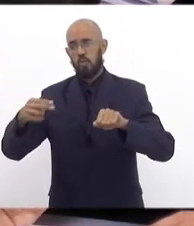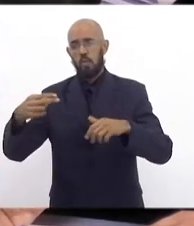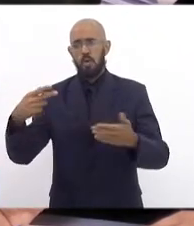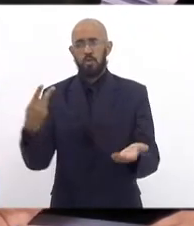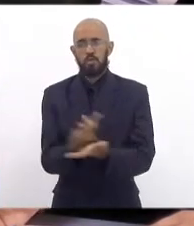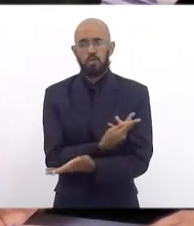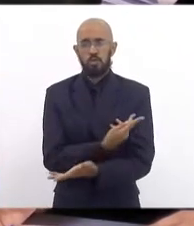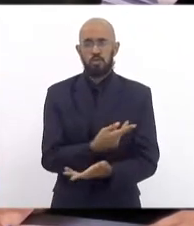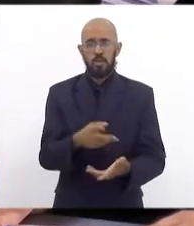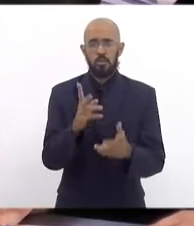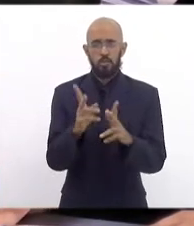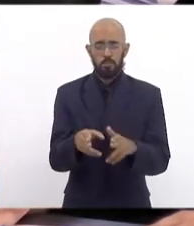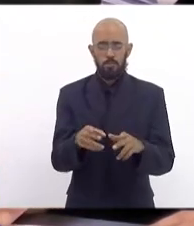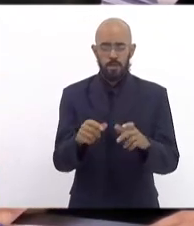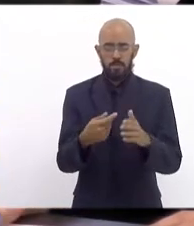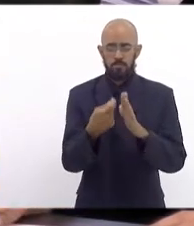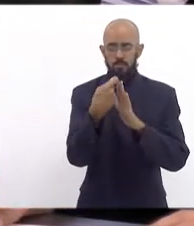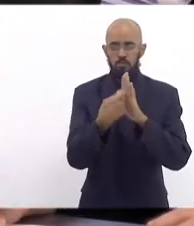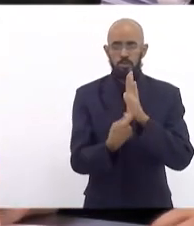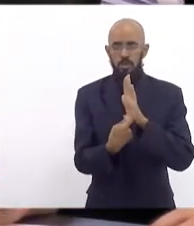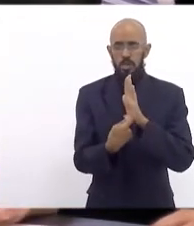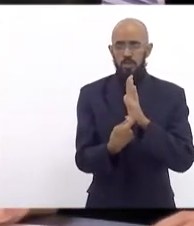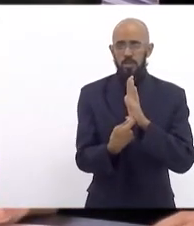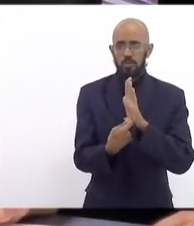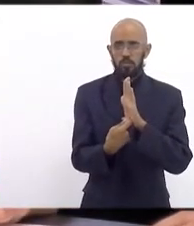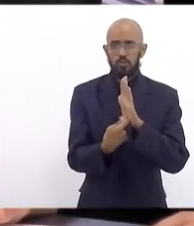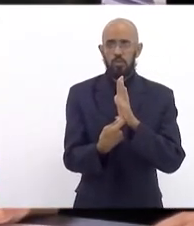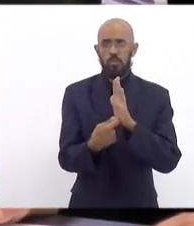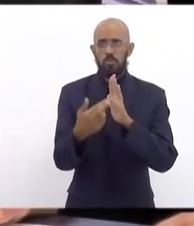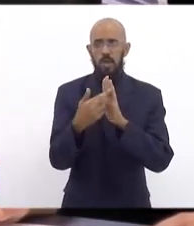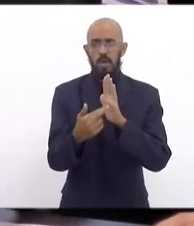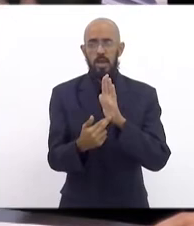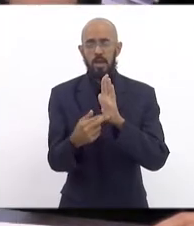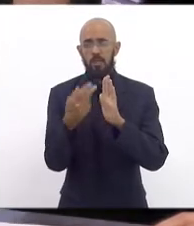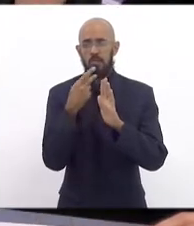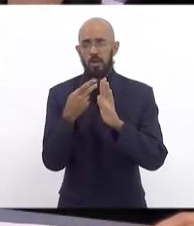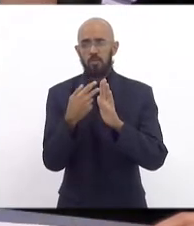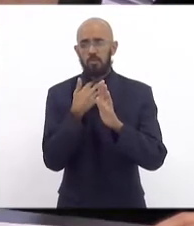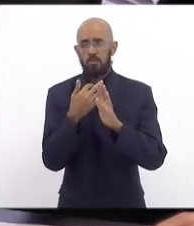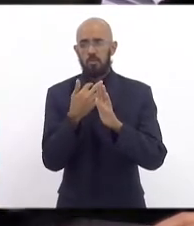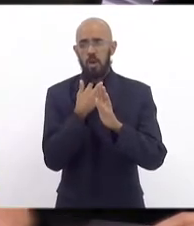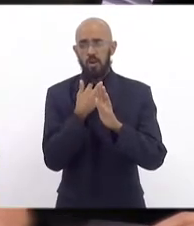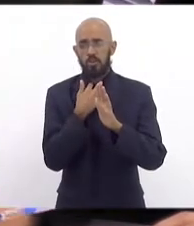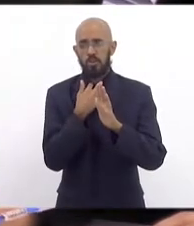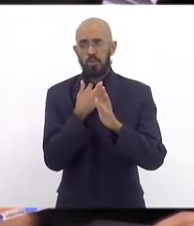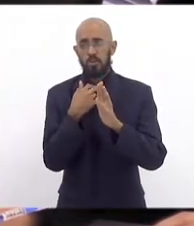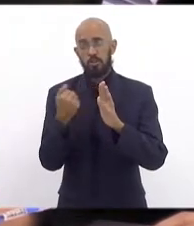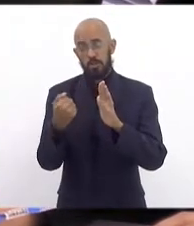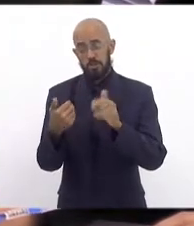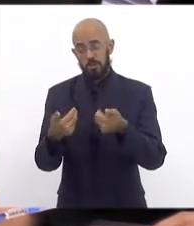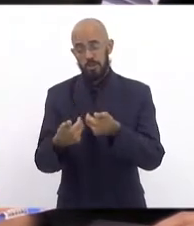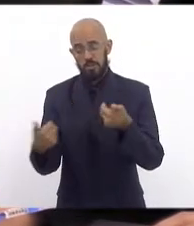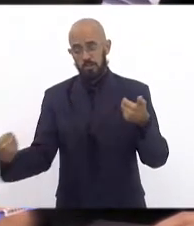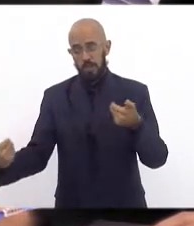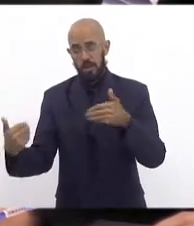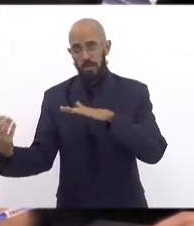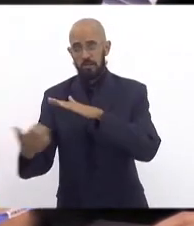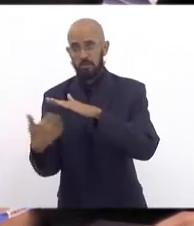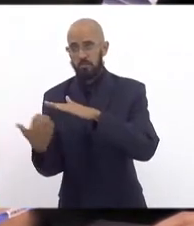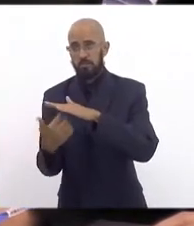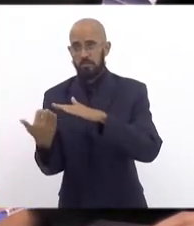no mesmo dispositivo legal uma Norma dizendo que eu não posso é que eu tenho que ter um estabelecimento distinto